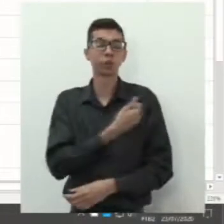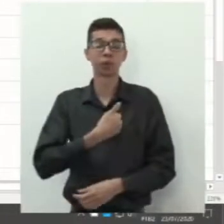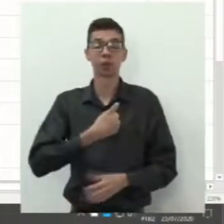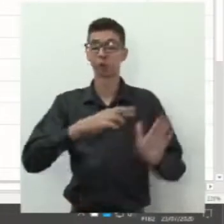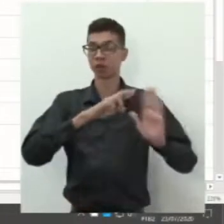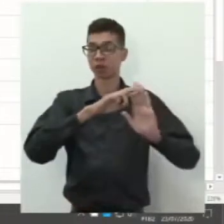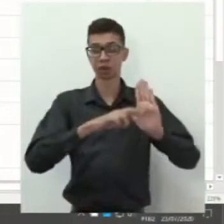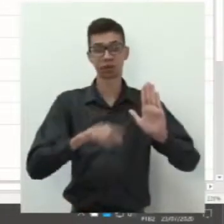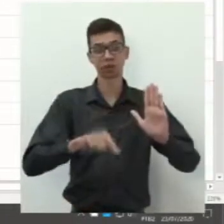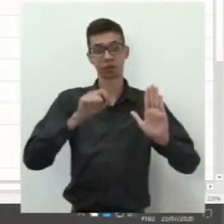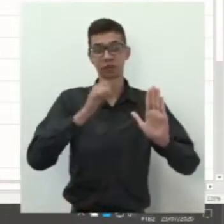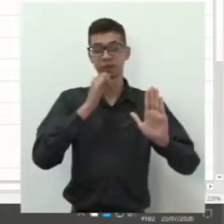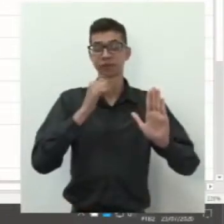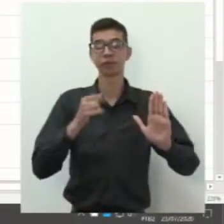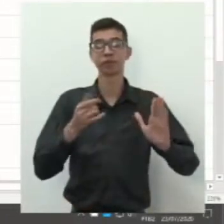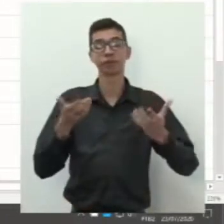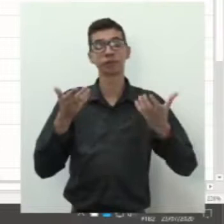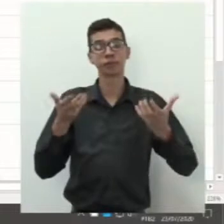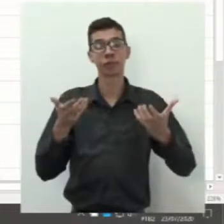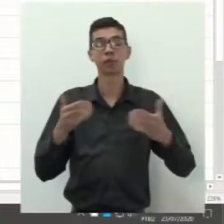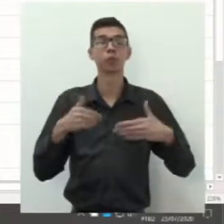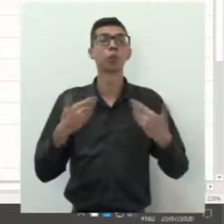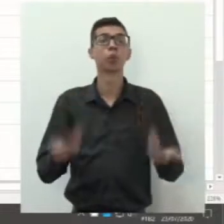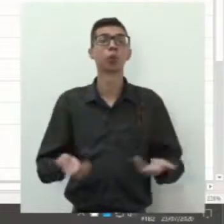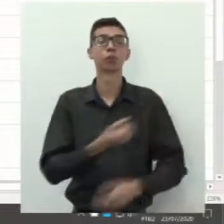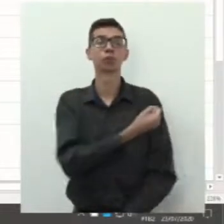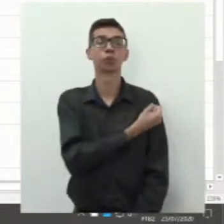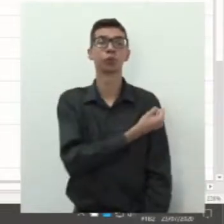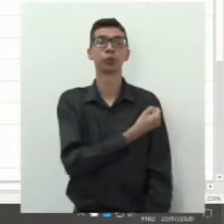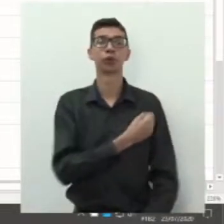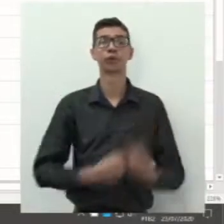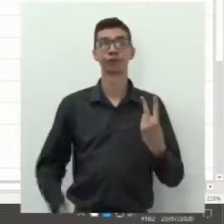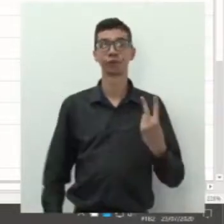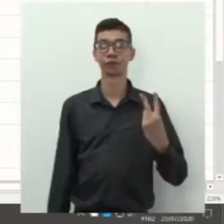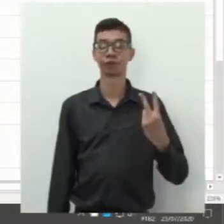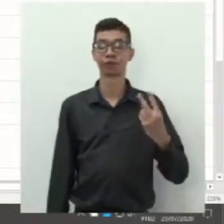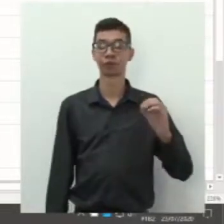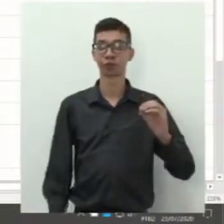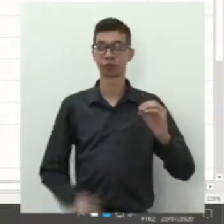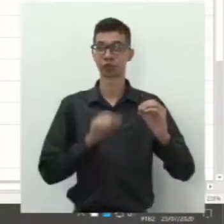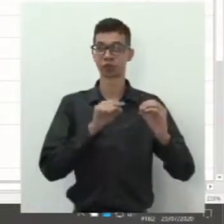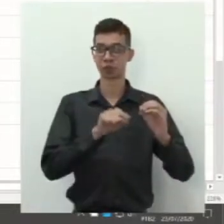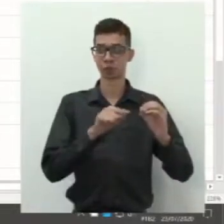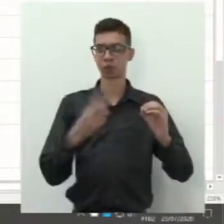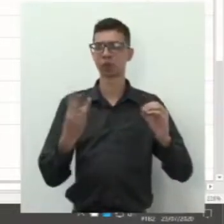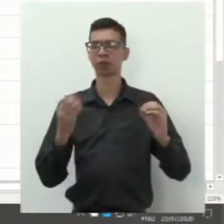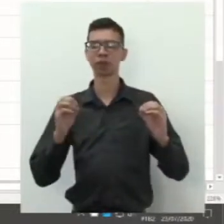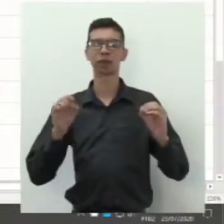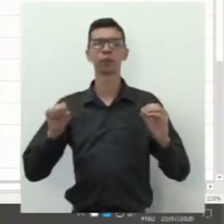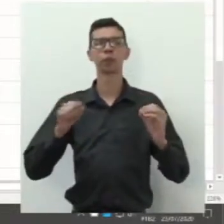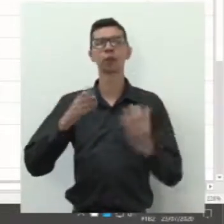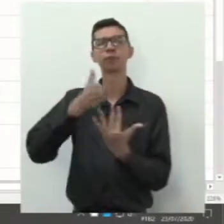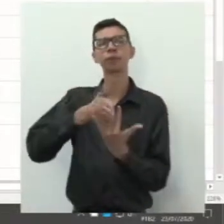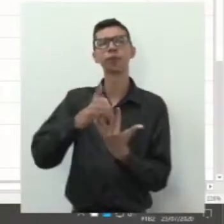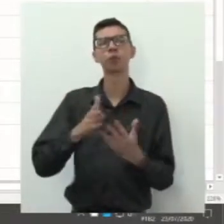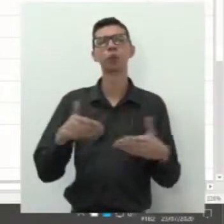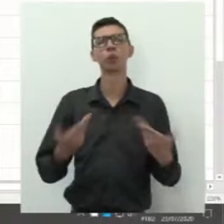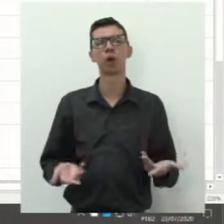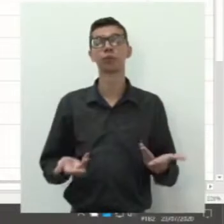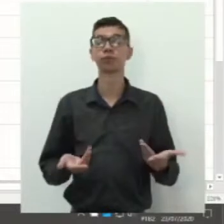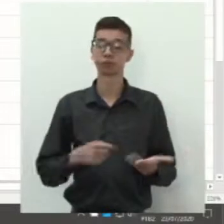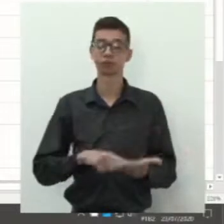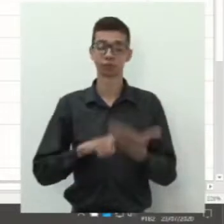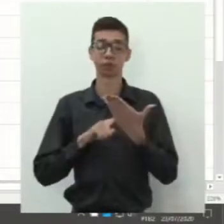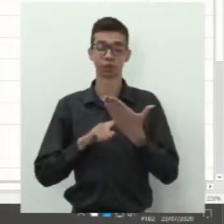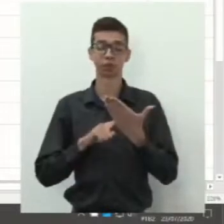eu quero que você filtre o número que está entre 20 mil e 30 mil. Só vai aparecer números que estão entre 20 mil e 30